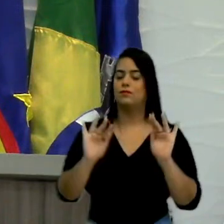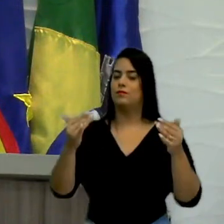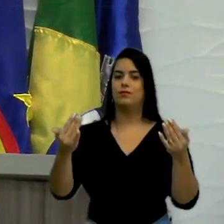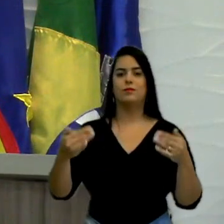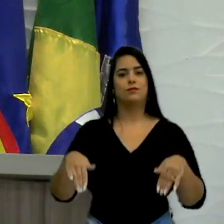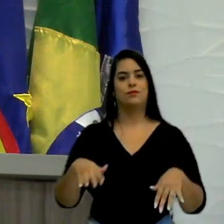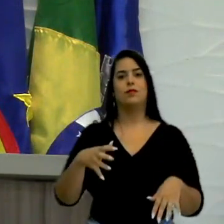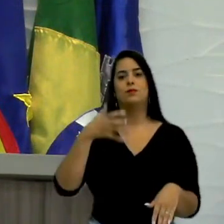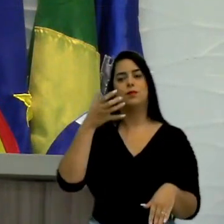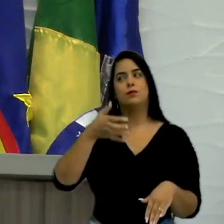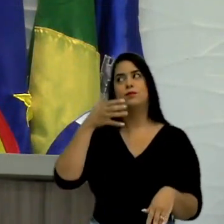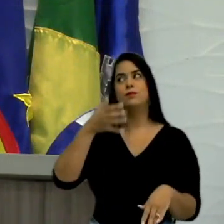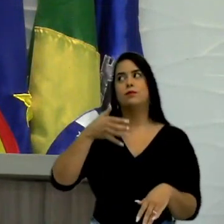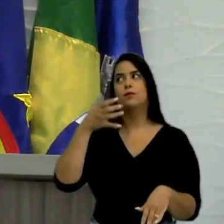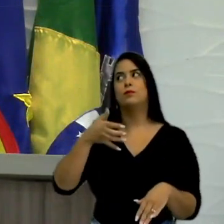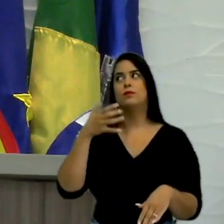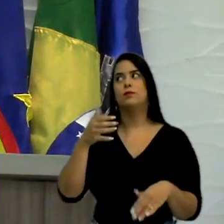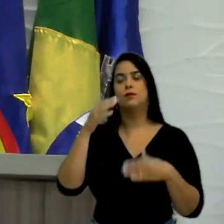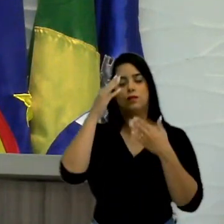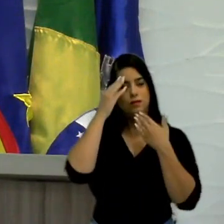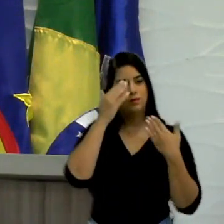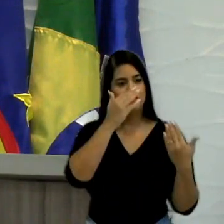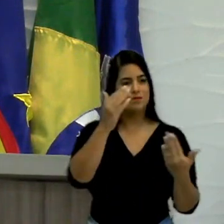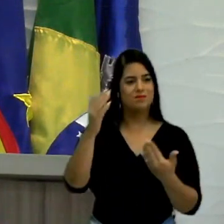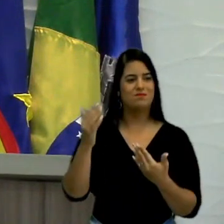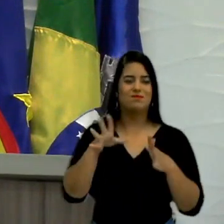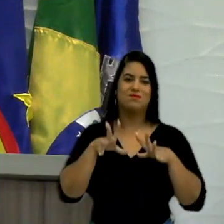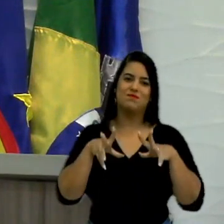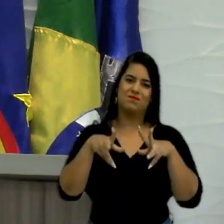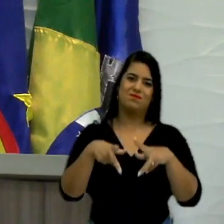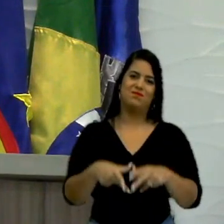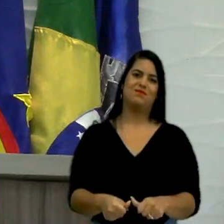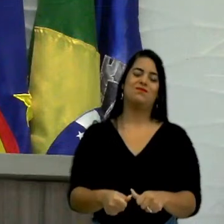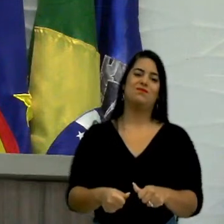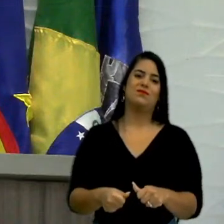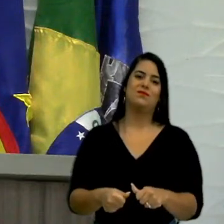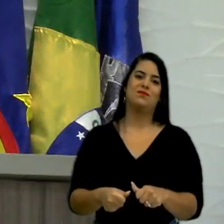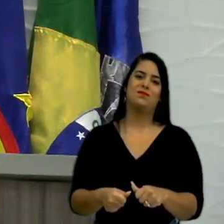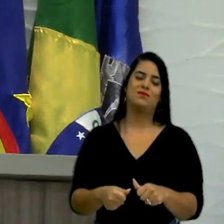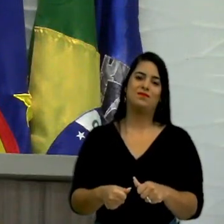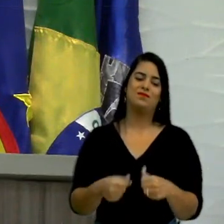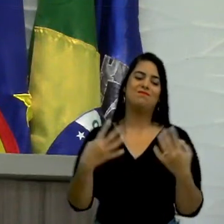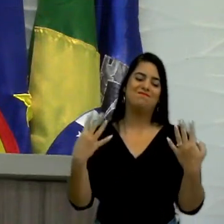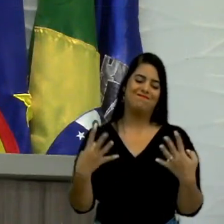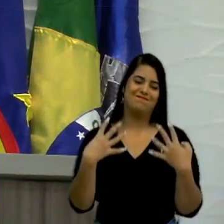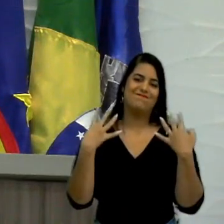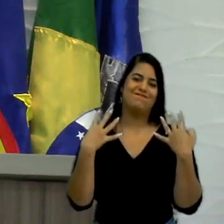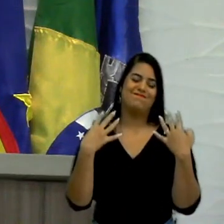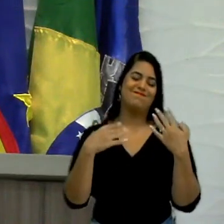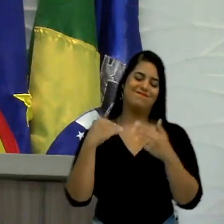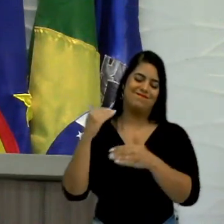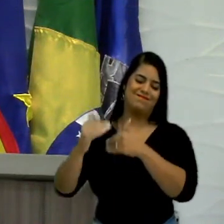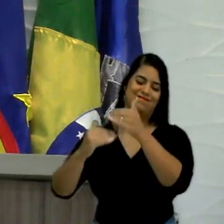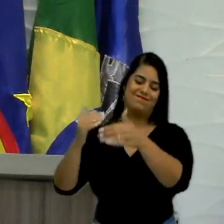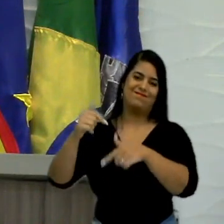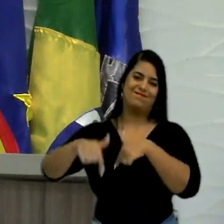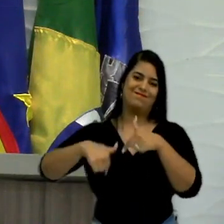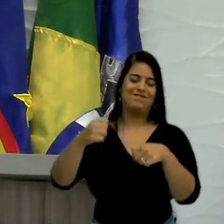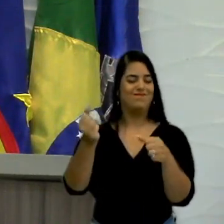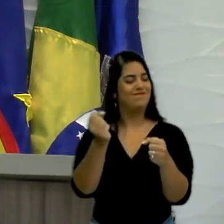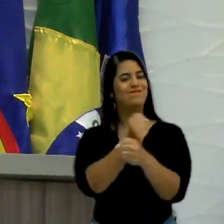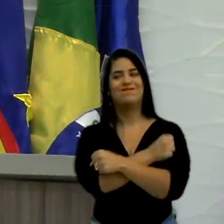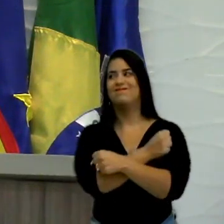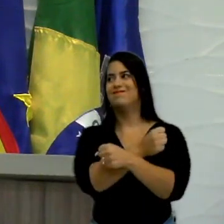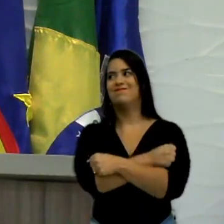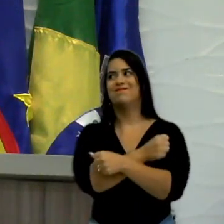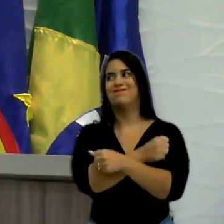minha fala, né, agradecendo a todos pela audiência e seguimos firmes aí na nossa luta. Um forte abraço e